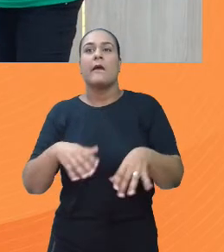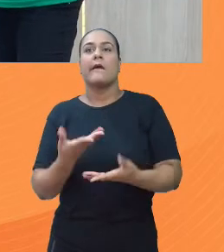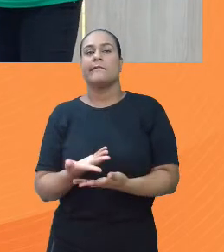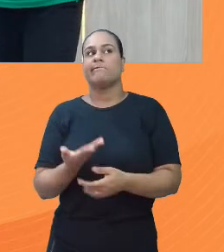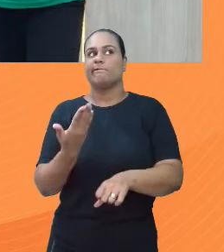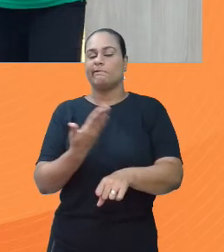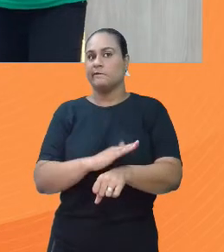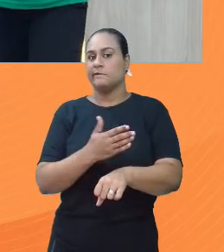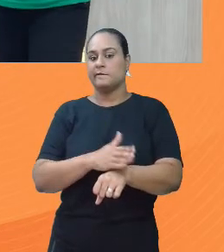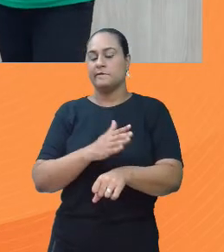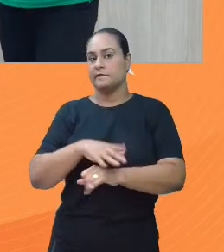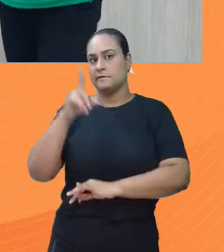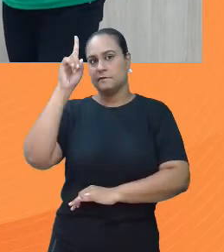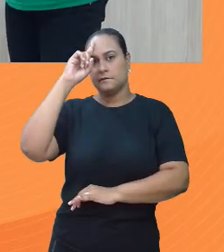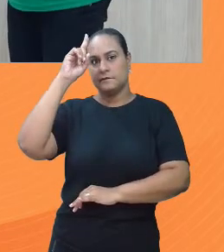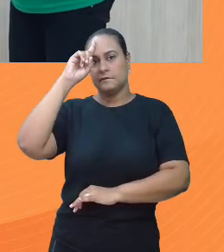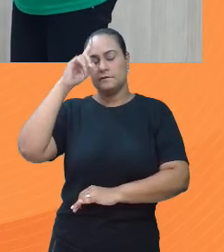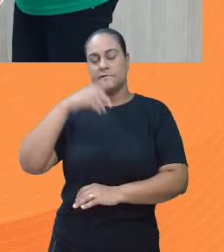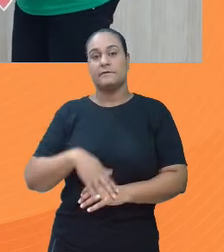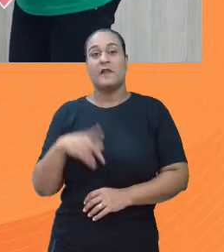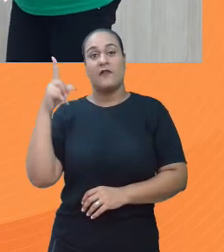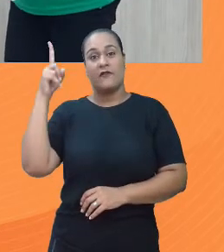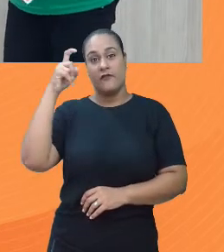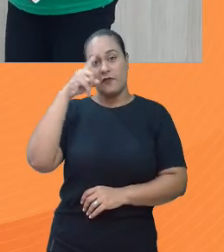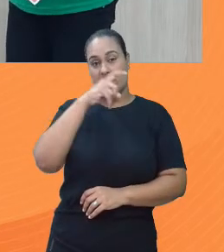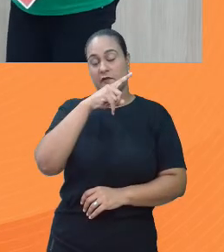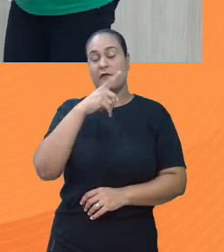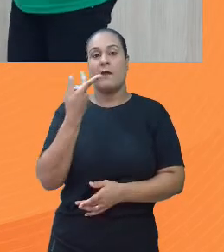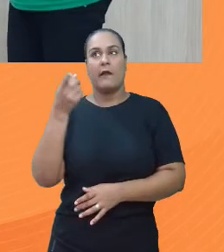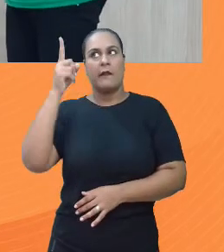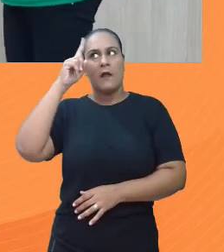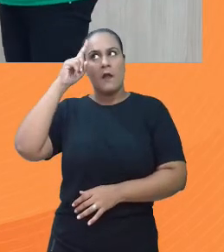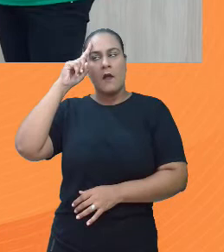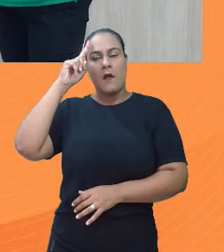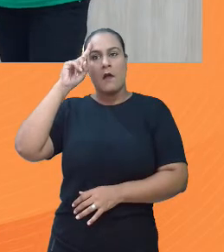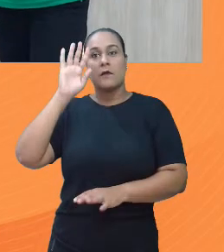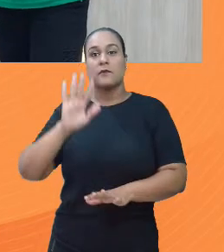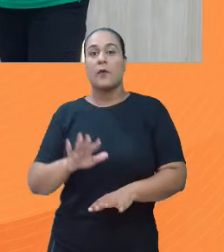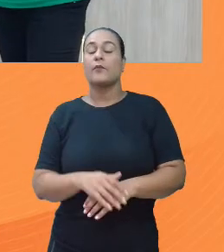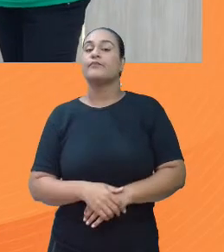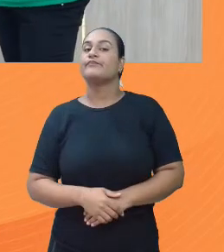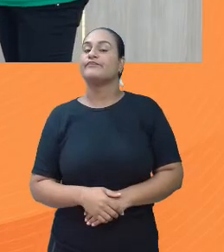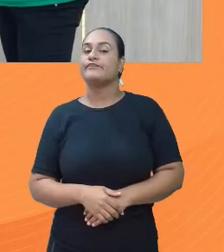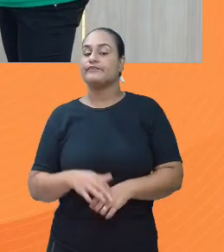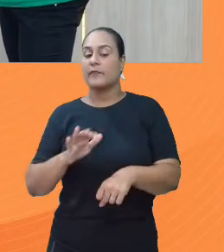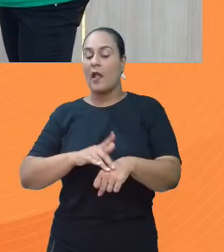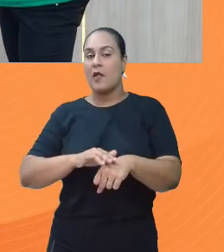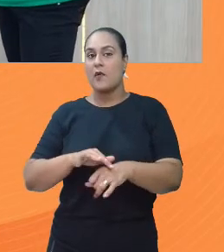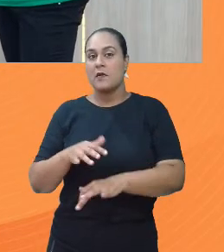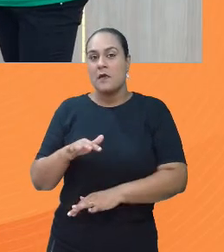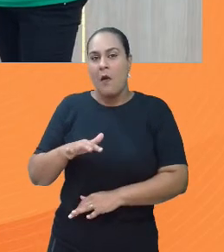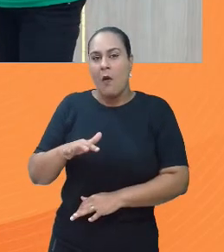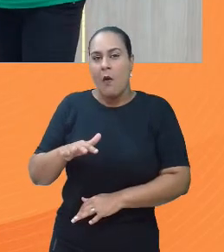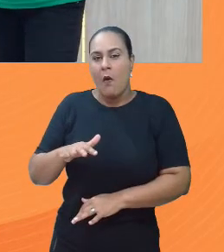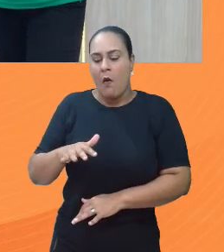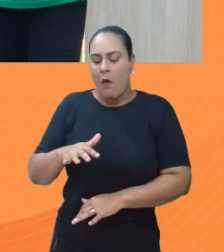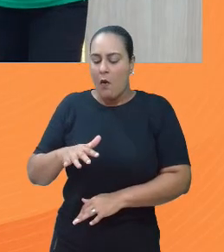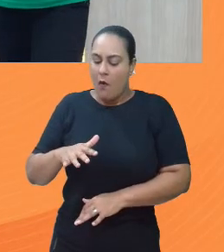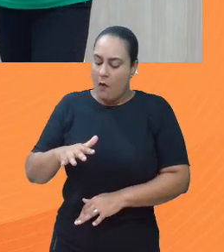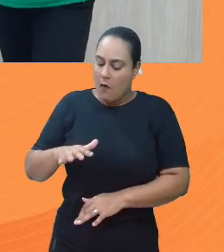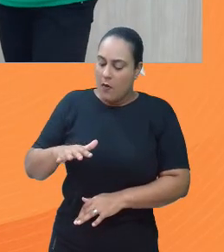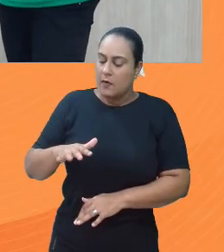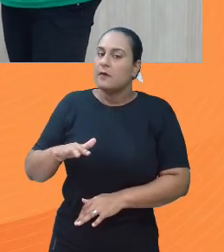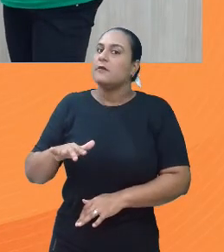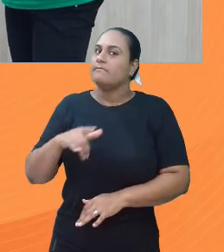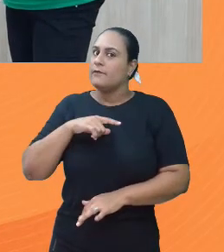com dificuldade, principalmente no que diz respeito à rotina. Já o mal de Parkinson, ele começa, né, com tremor na mão, mas